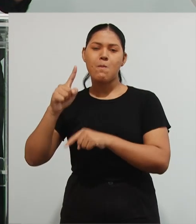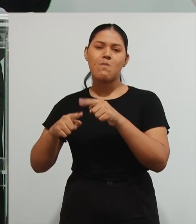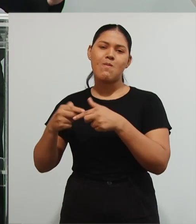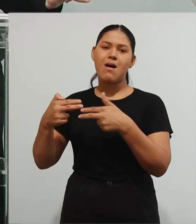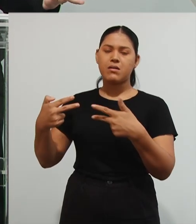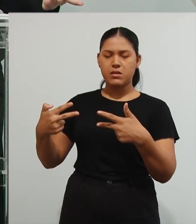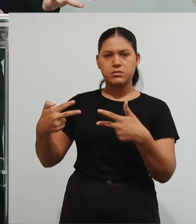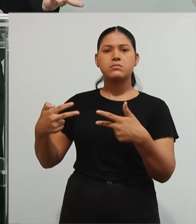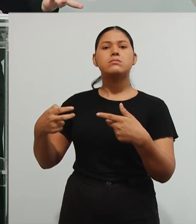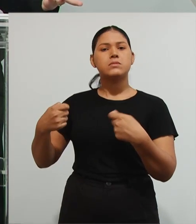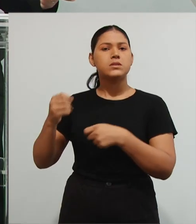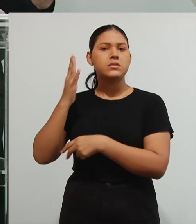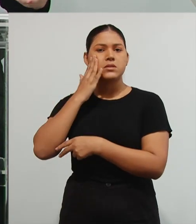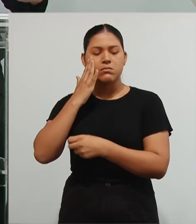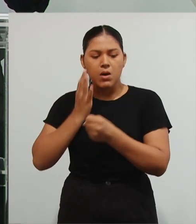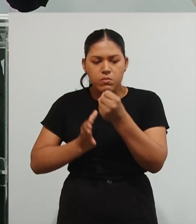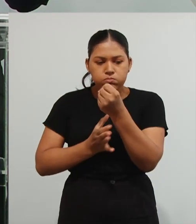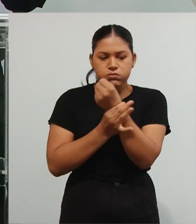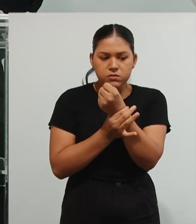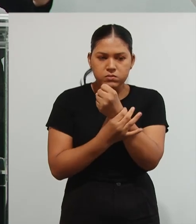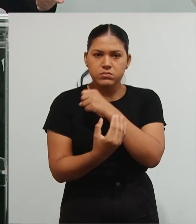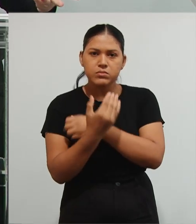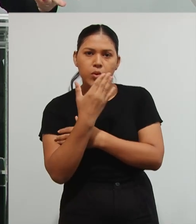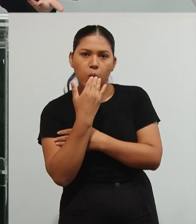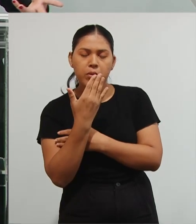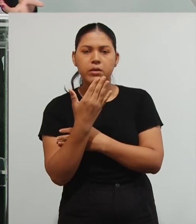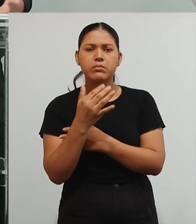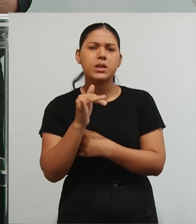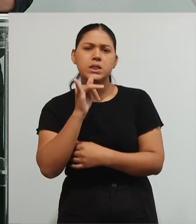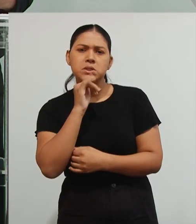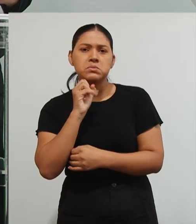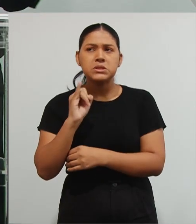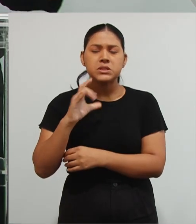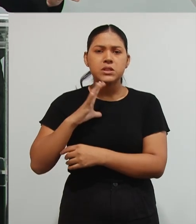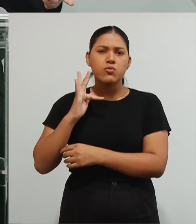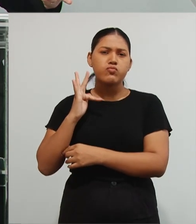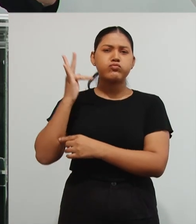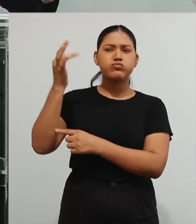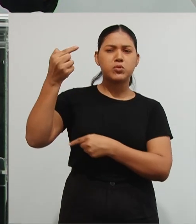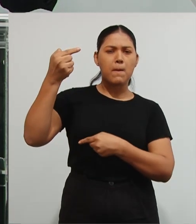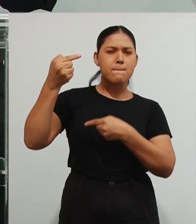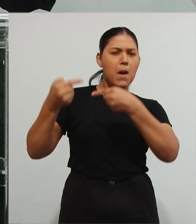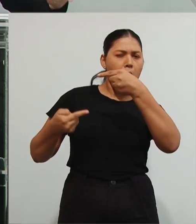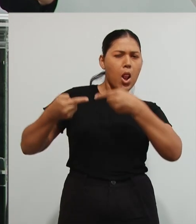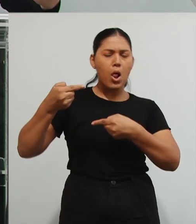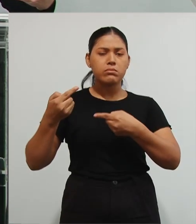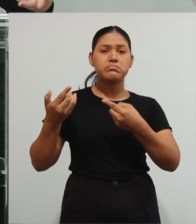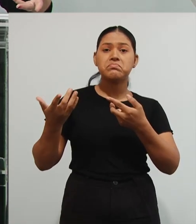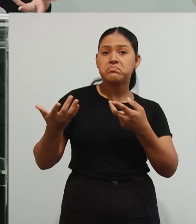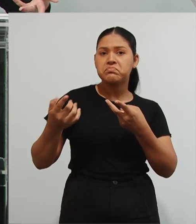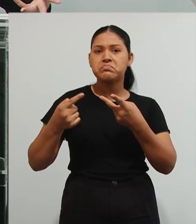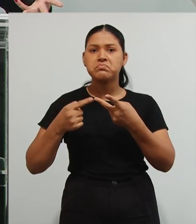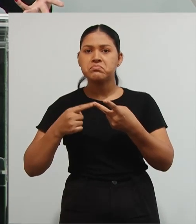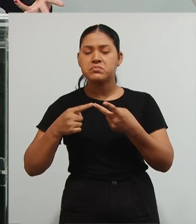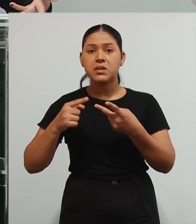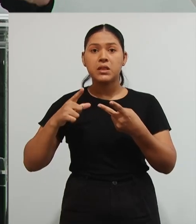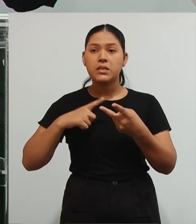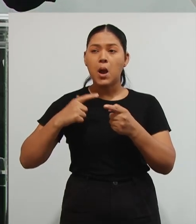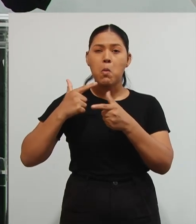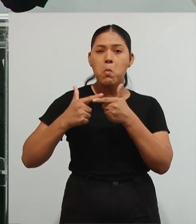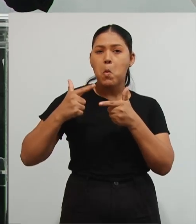sim um grande de produtividade da especialização. No entanto, existe também uma contracorrente, uma